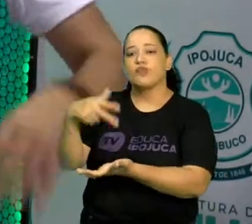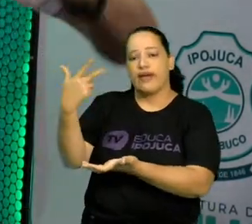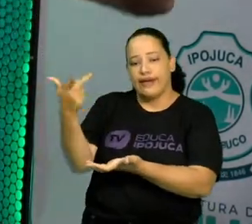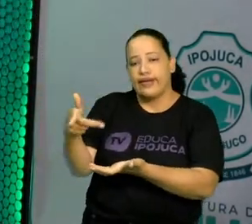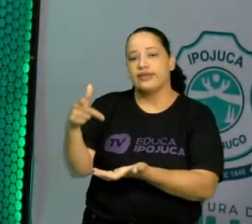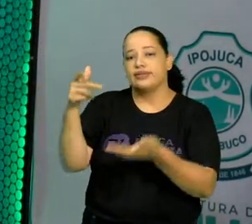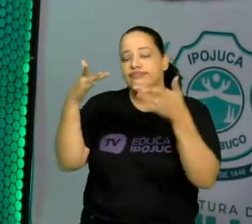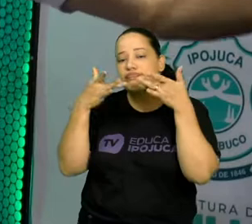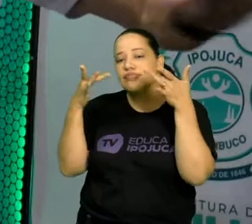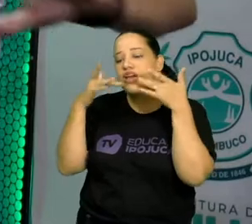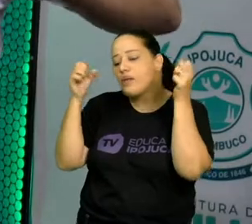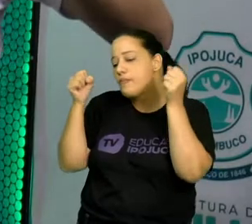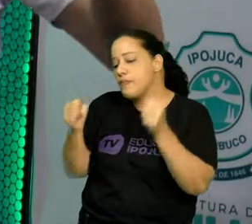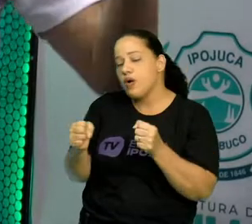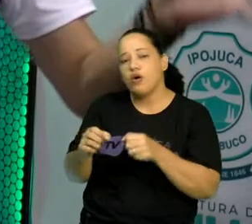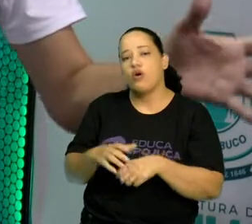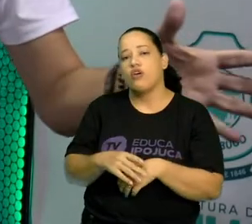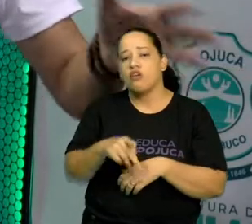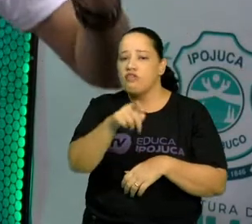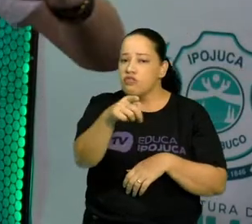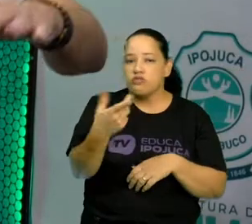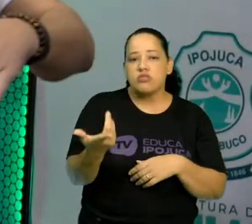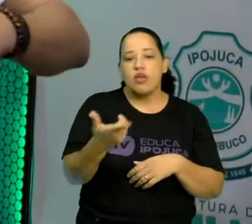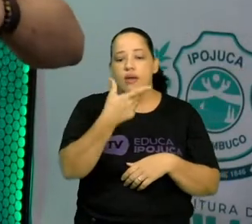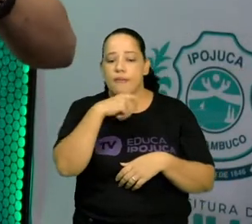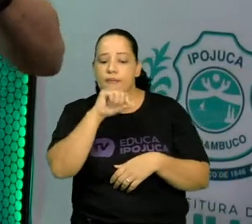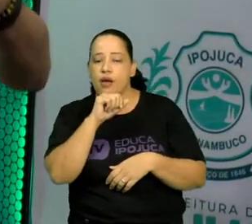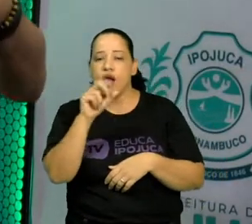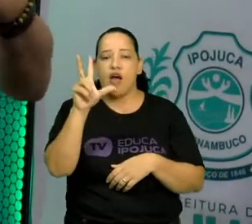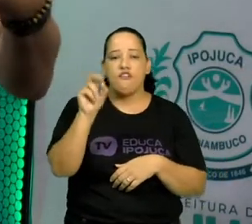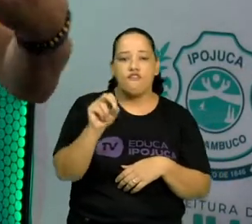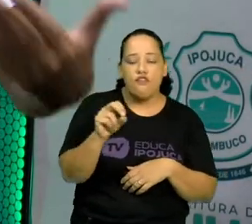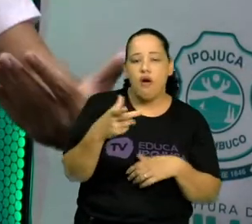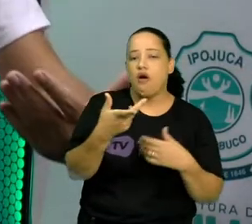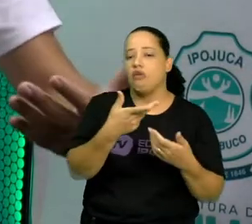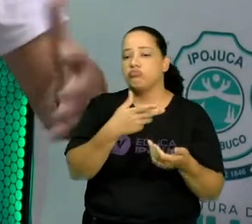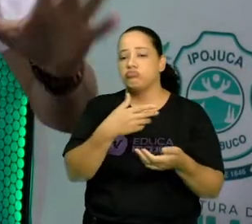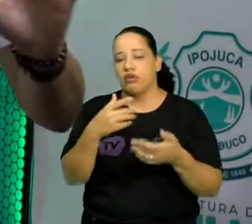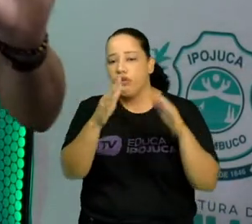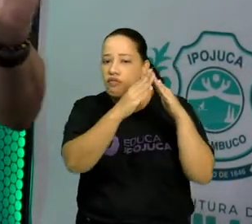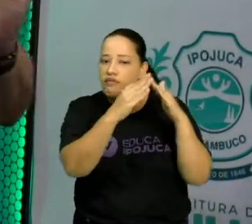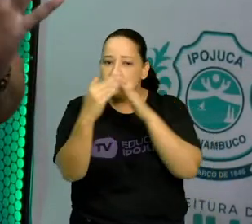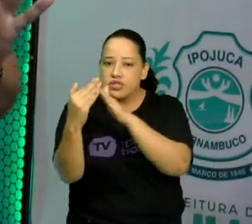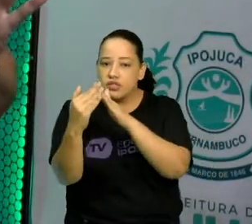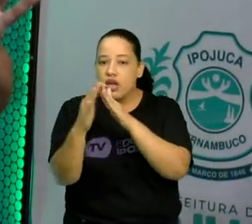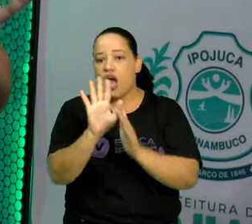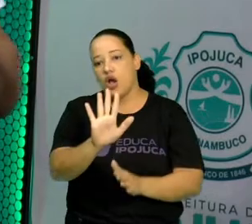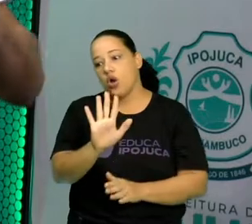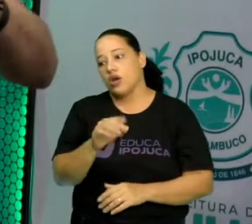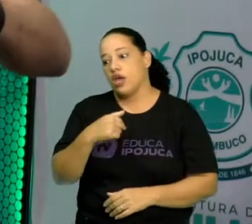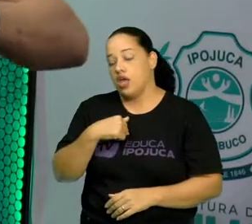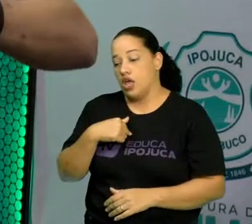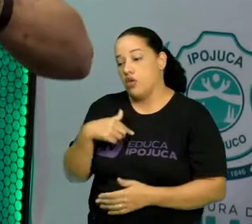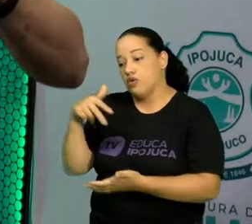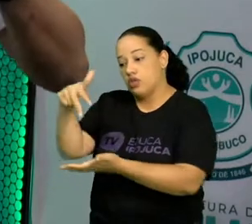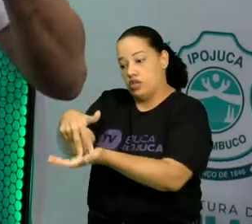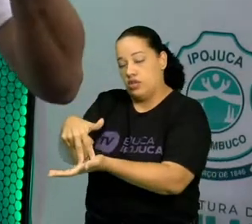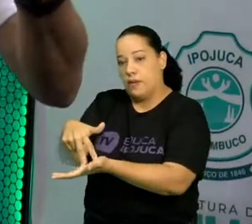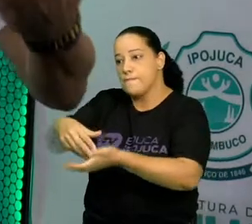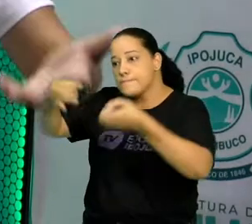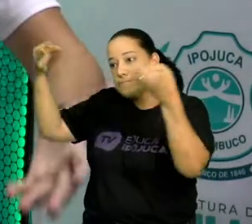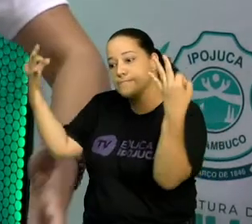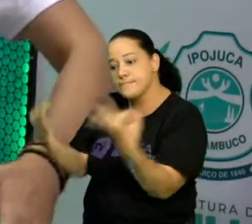seu filho, seu vizinho, qualquer pessoa pode fazer teatro. Fazer bom teatro, aí já é outra discussão. Porque aí